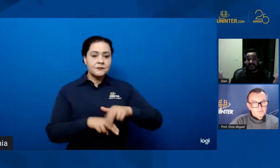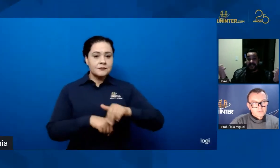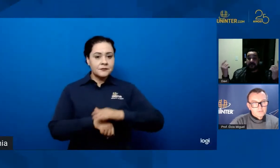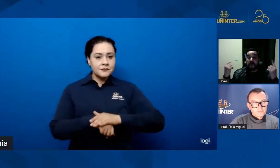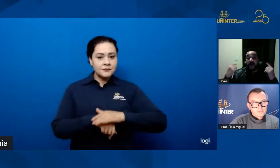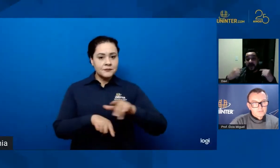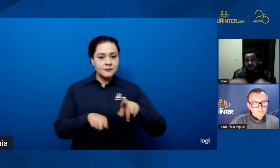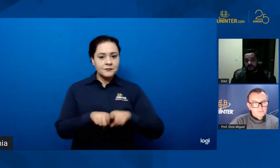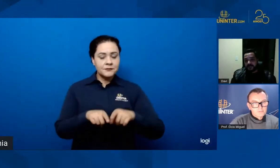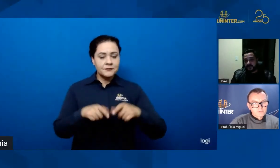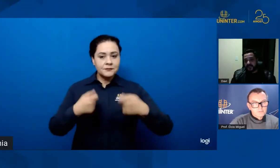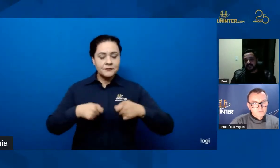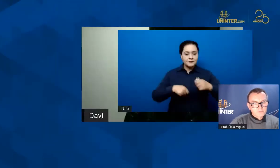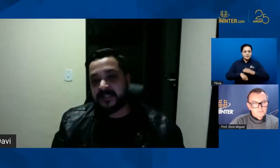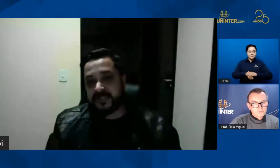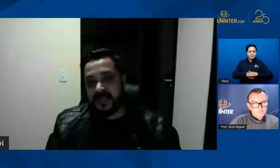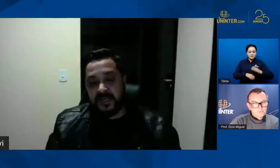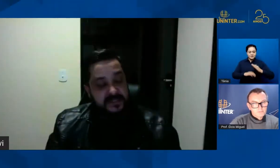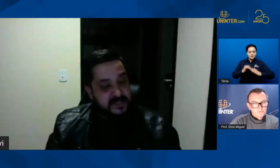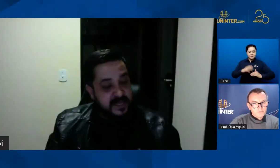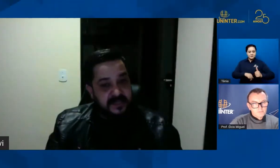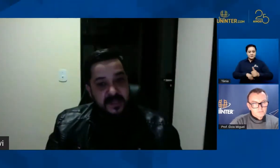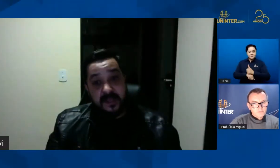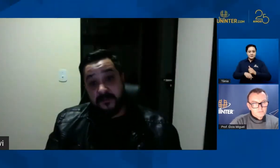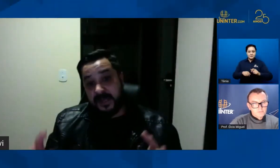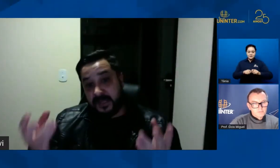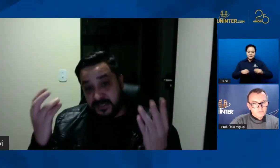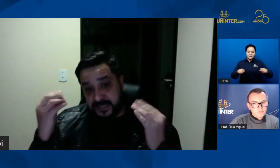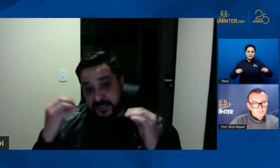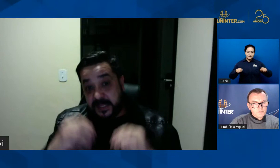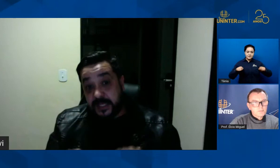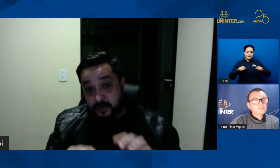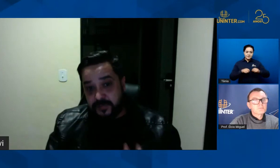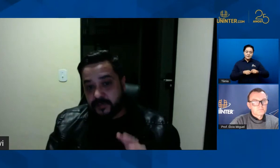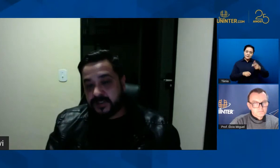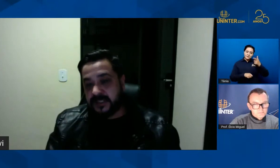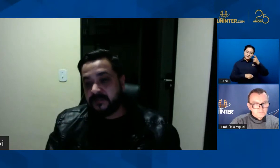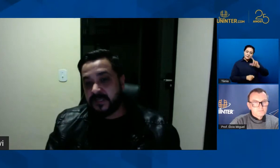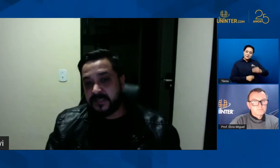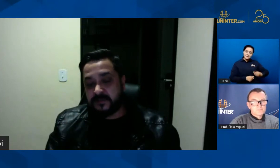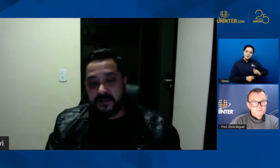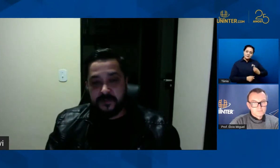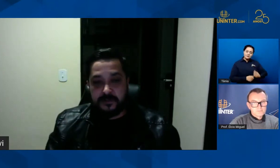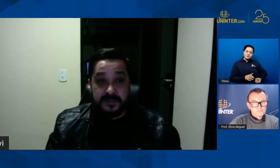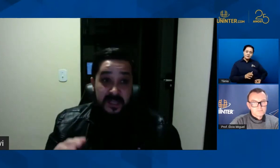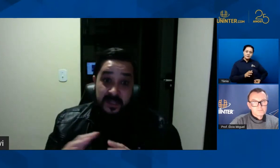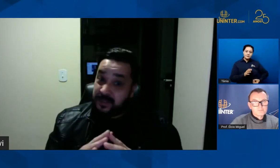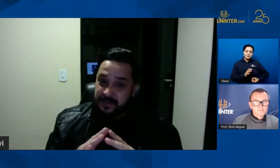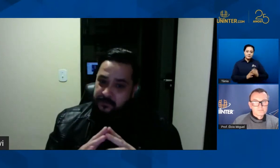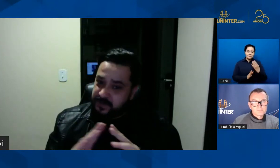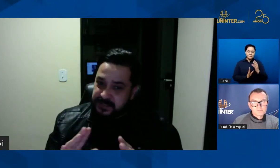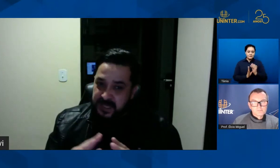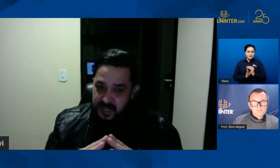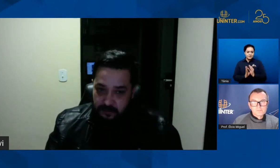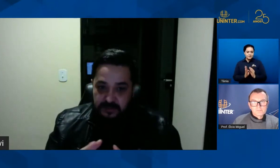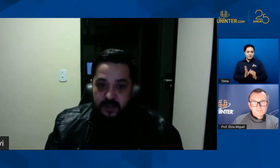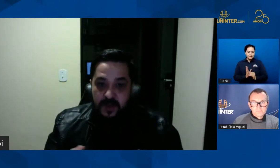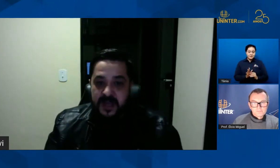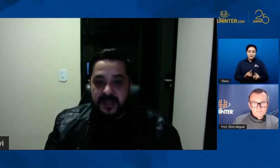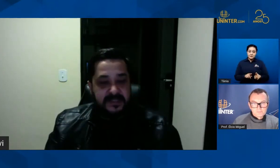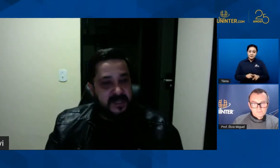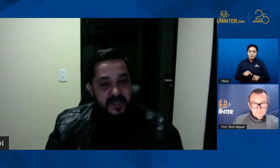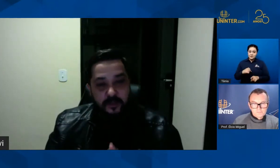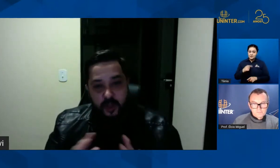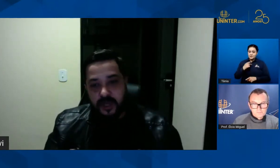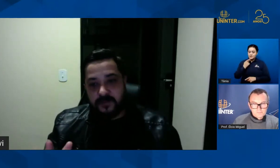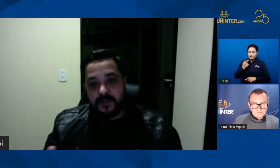vou precisar de mais profissionais dessas áreas, né, para que eles estejam produzindo esses conteúdos. E eu vou dizer, eu tenho